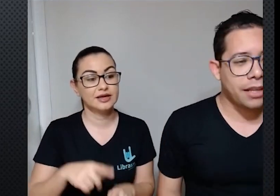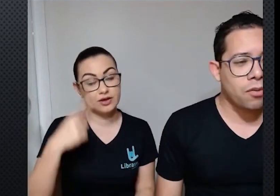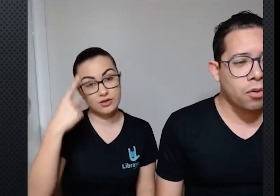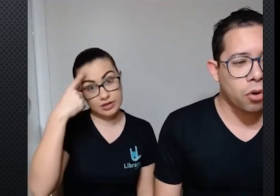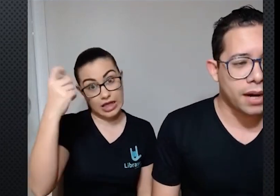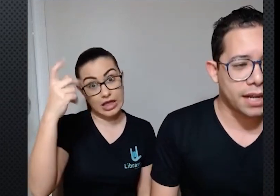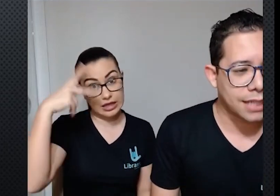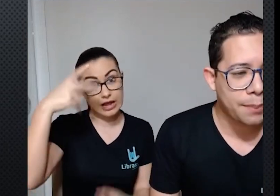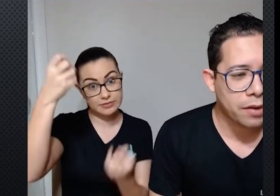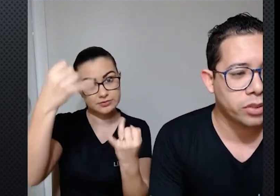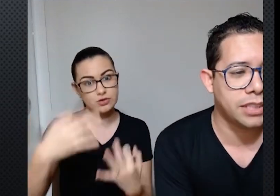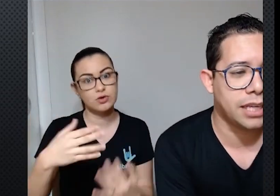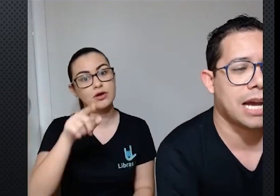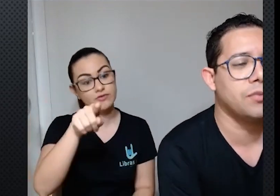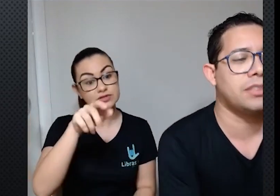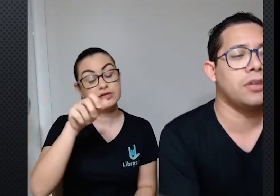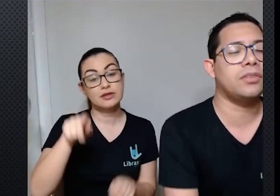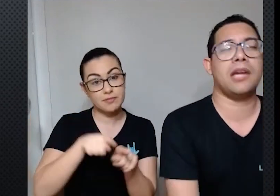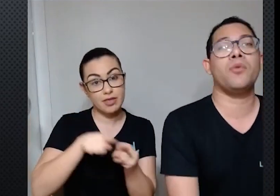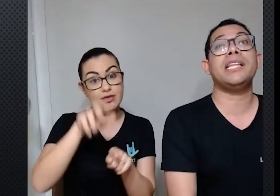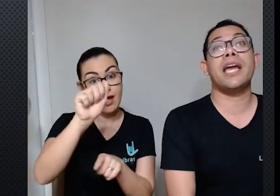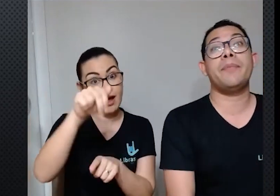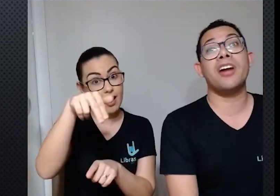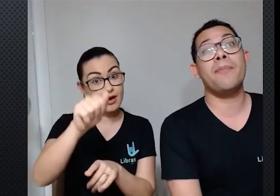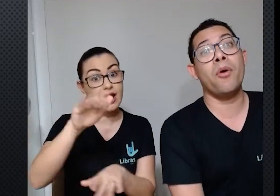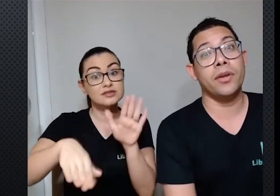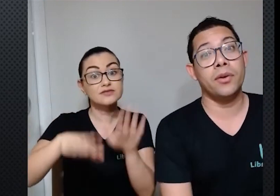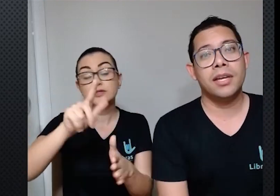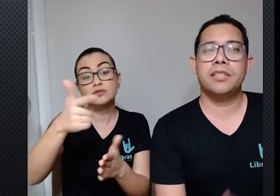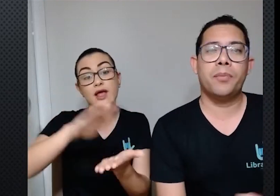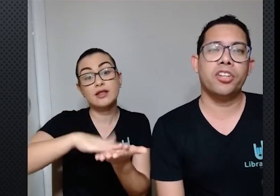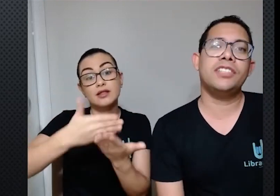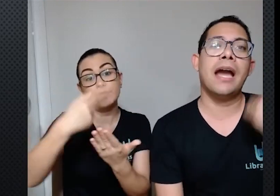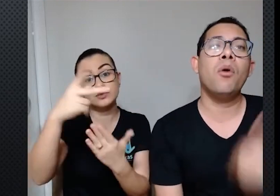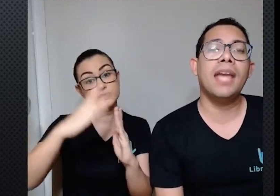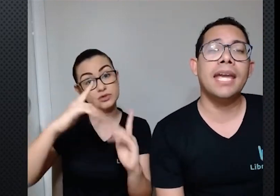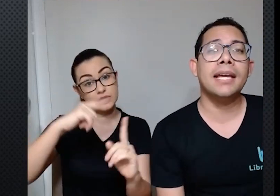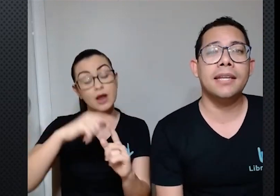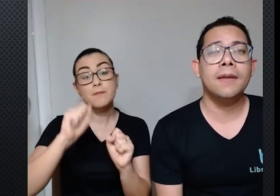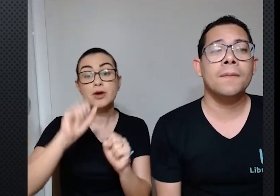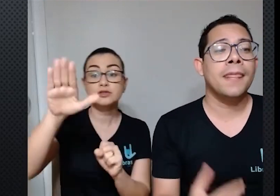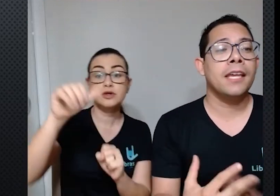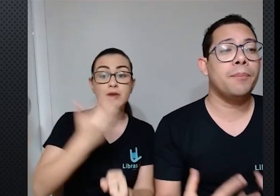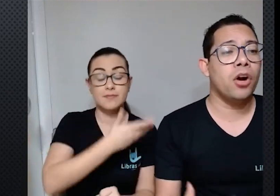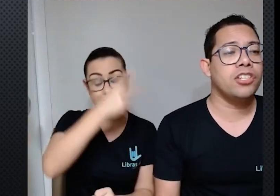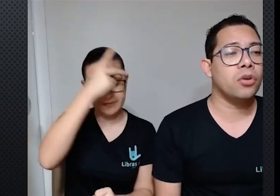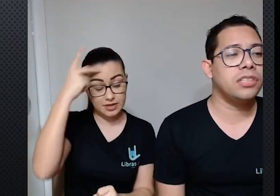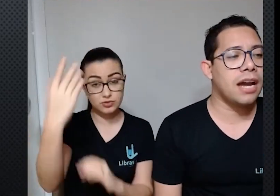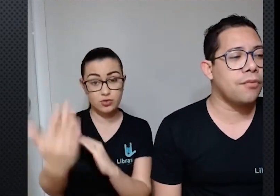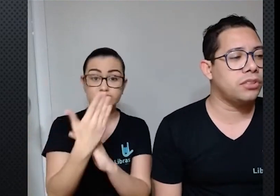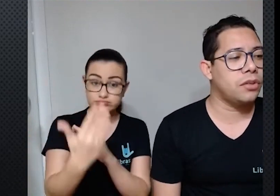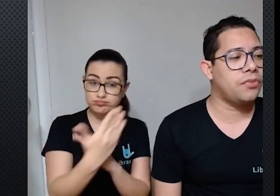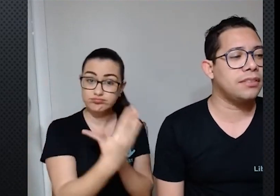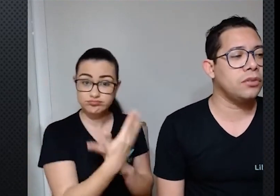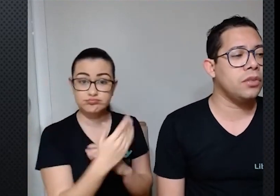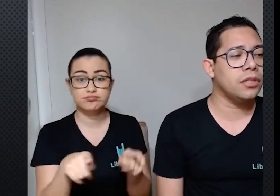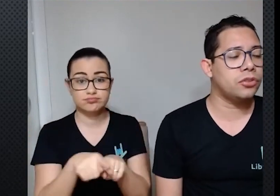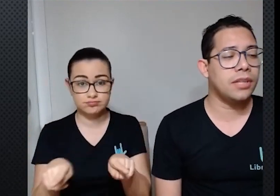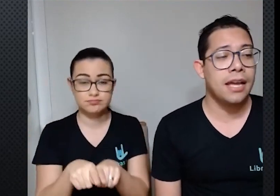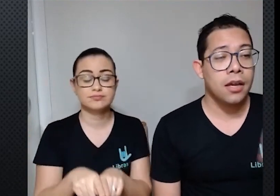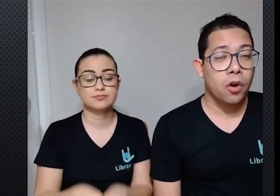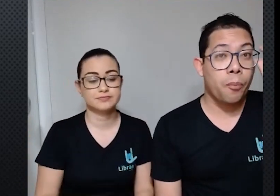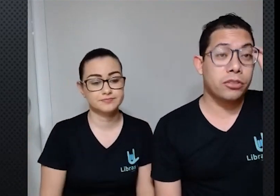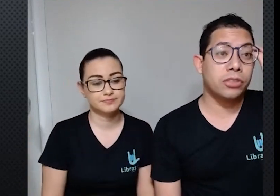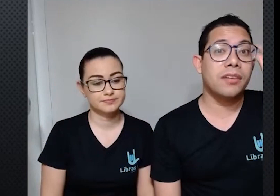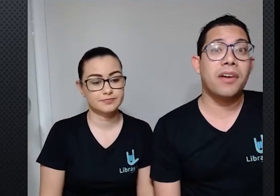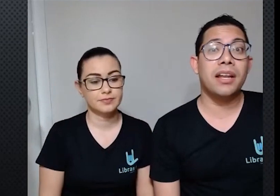Kelma deu, Ana, dá para você, caso você não tenha um intérprete de apoio. Você pode ter alguém ali que pode auxiliar você fazendo nisso,